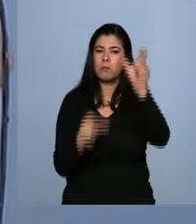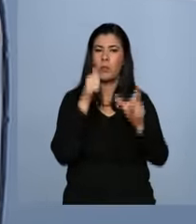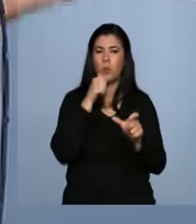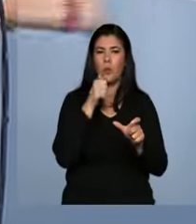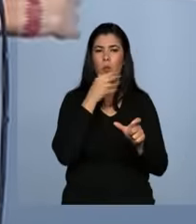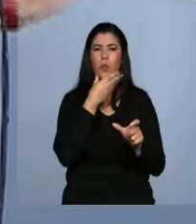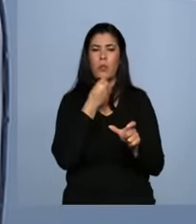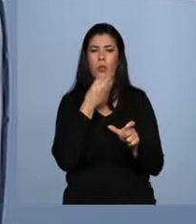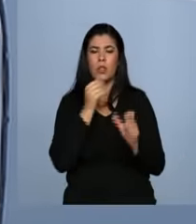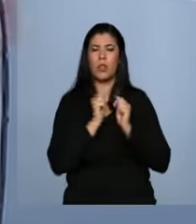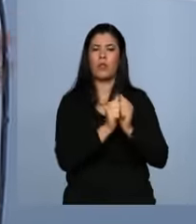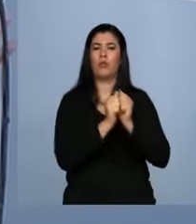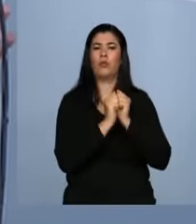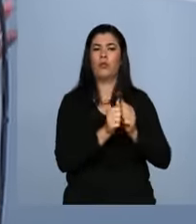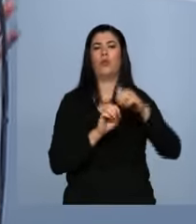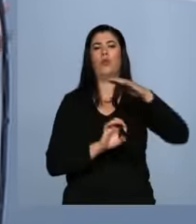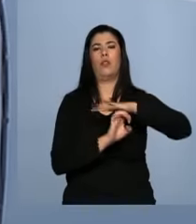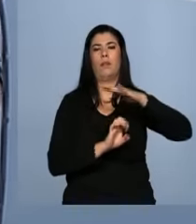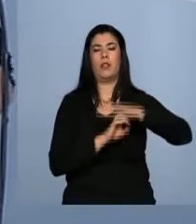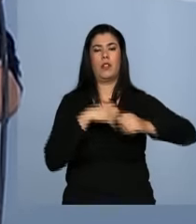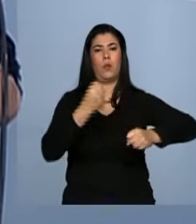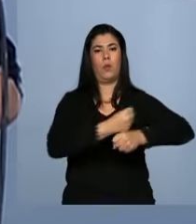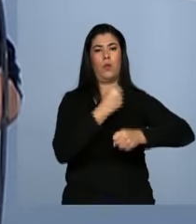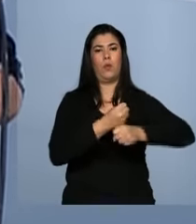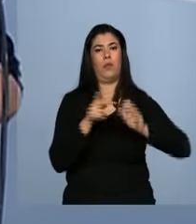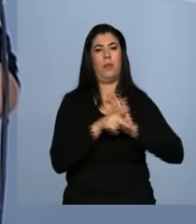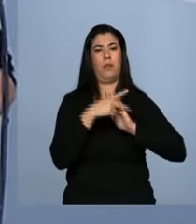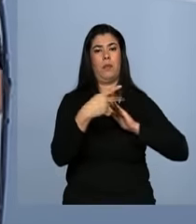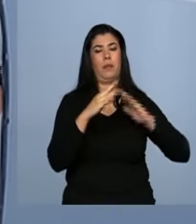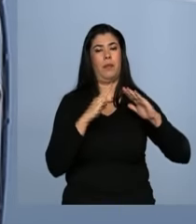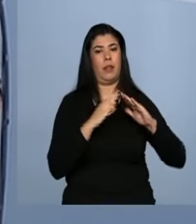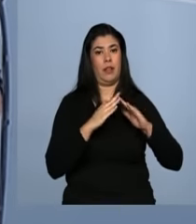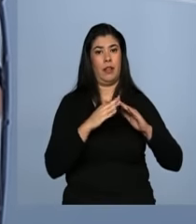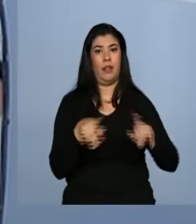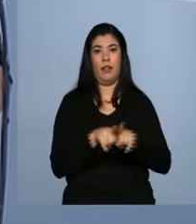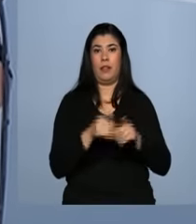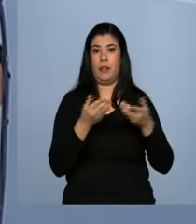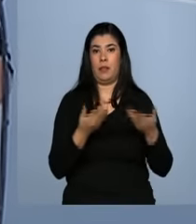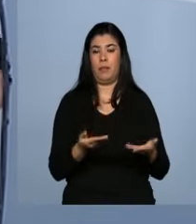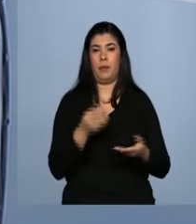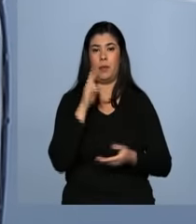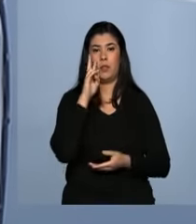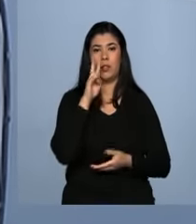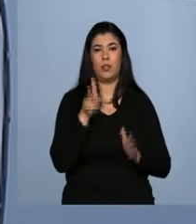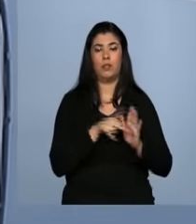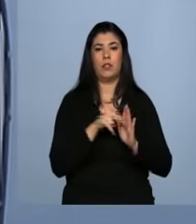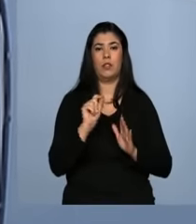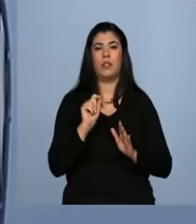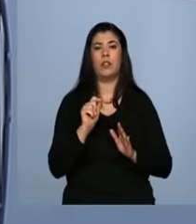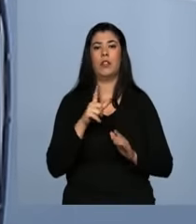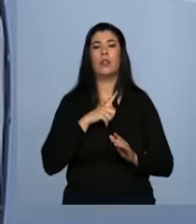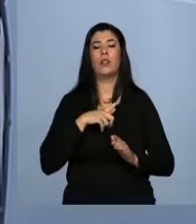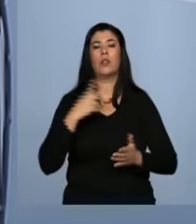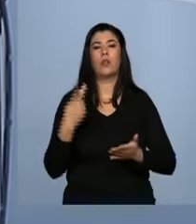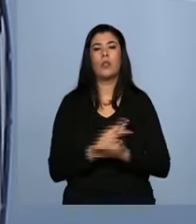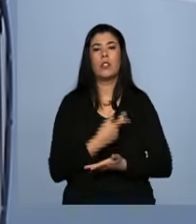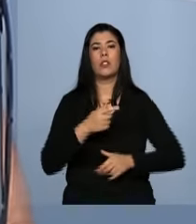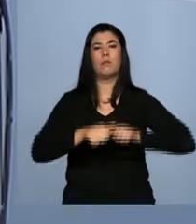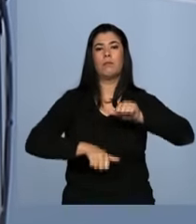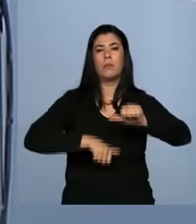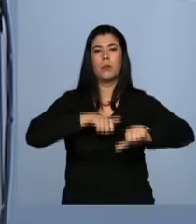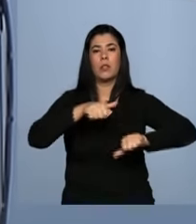casas junto com os empresários. Então, além disso, aqui gira a roda